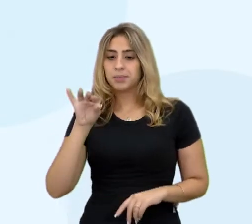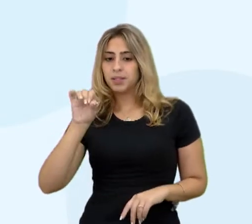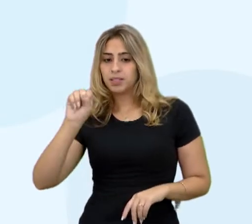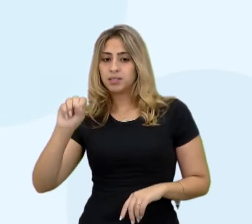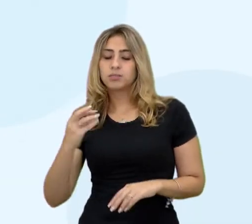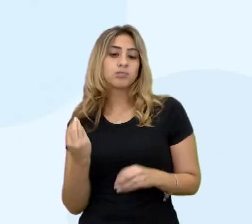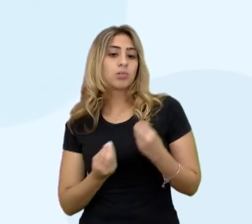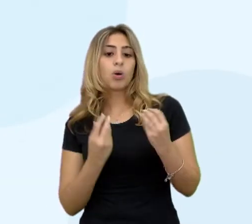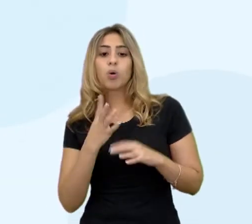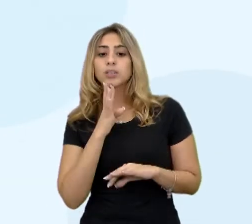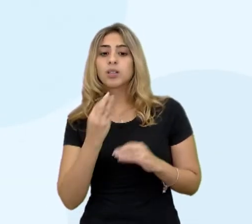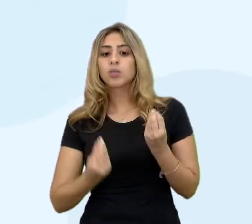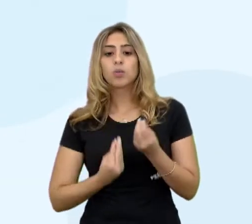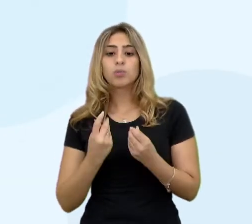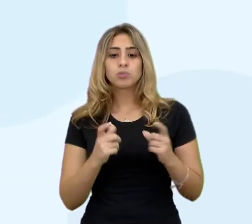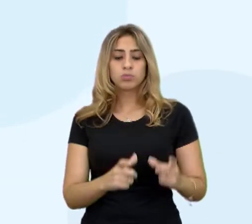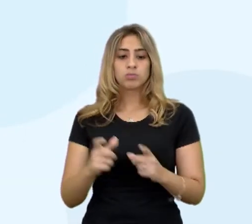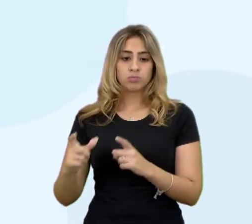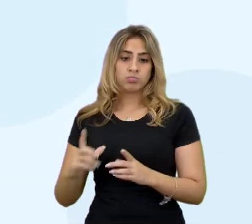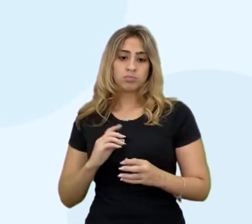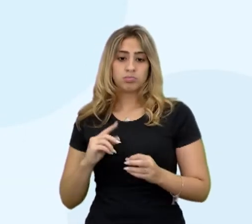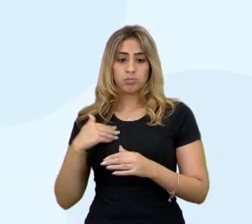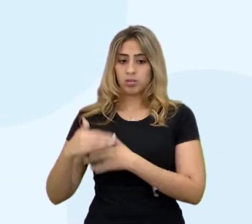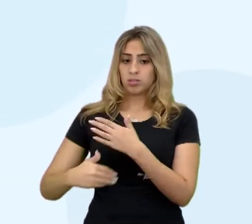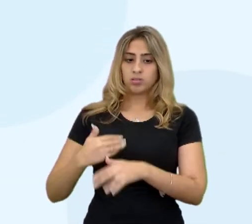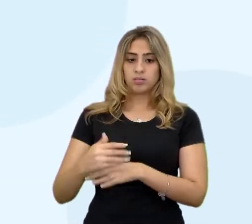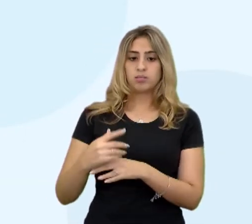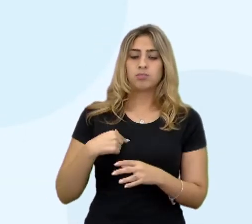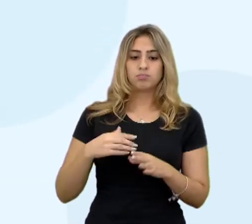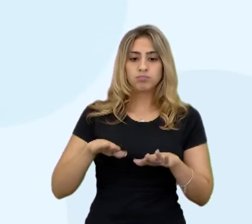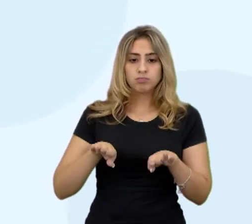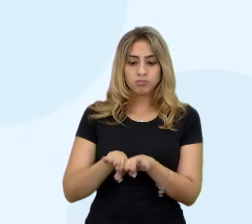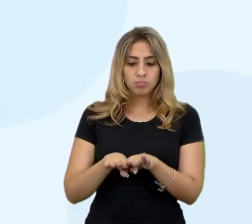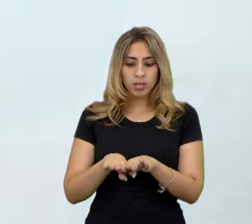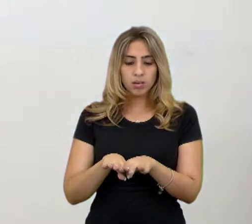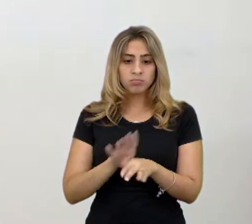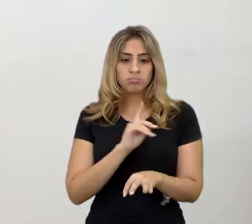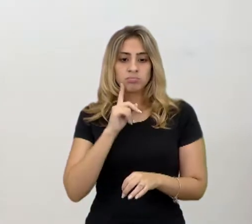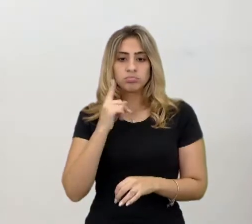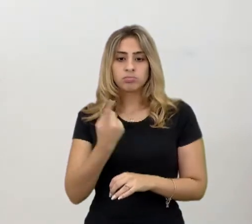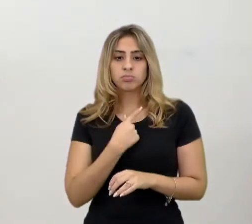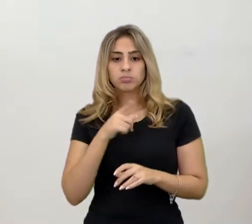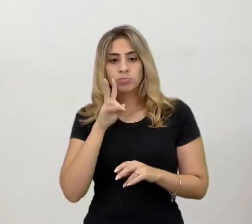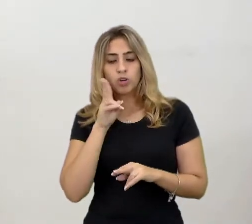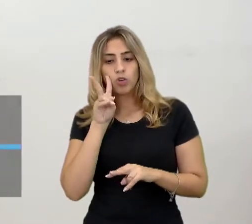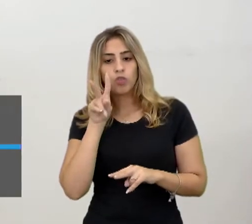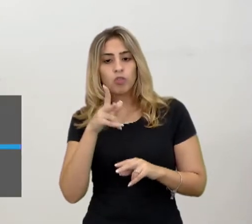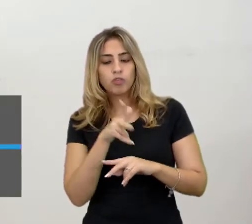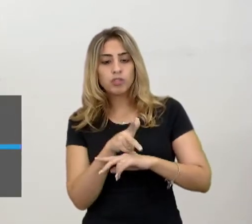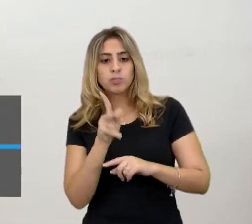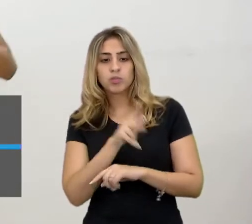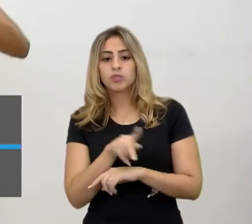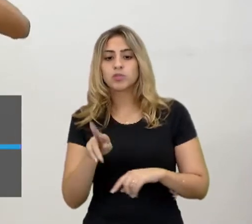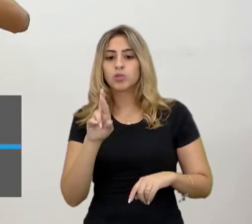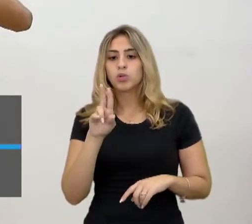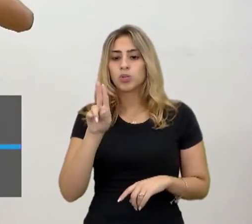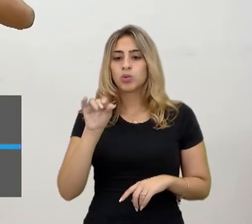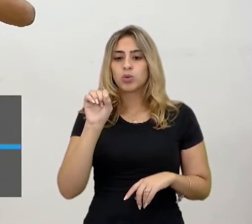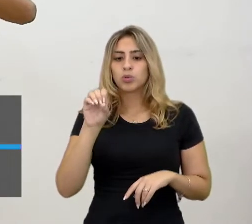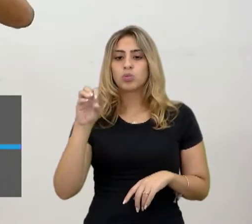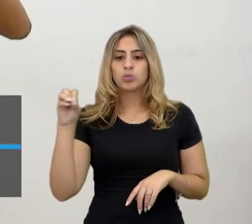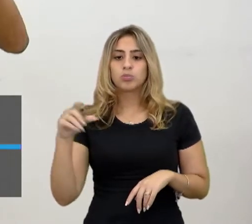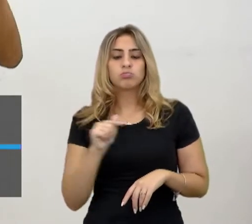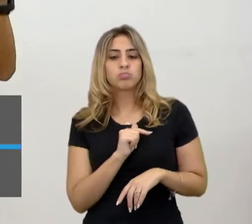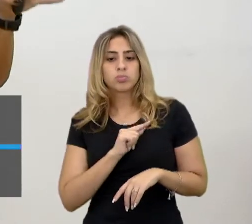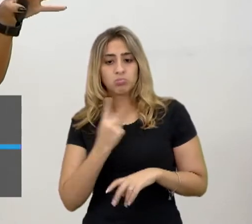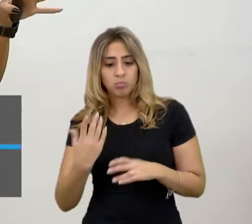áreas ativas de transição entre placas tectônicas. Retoma em um vídeo aí do professor Russo, tem